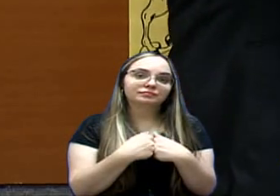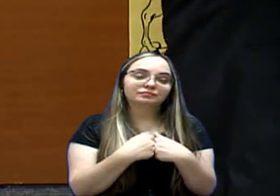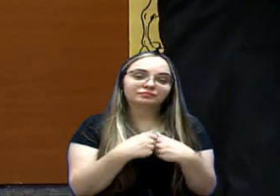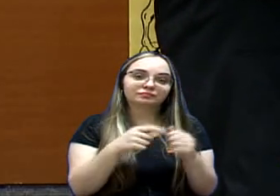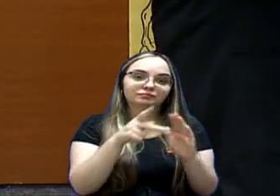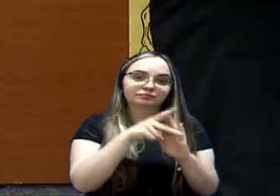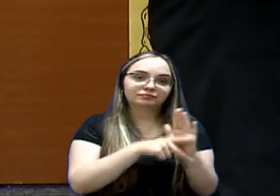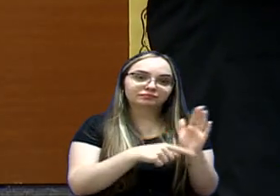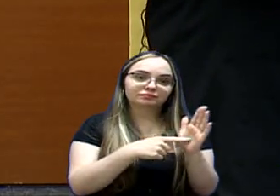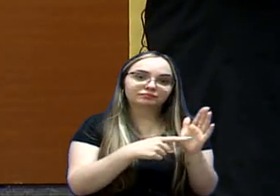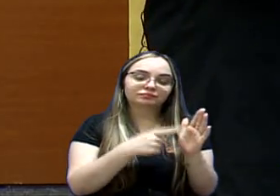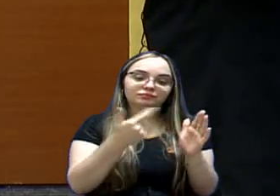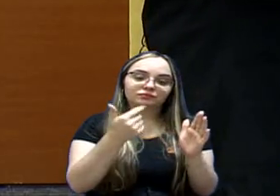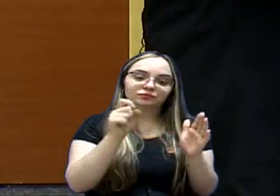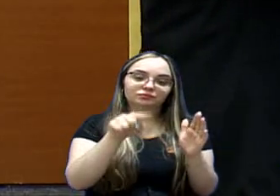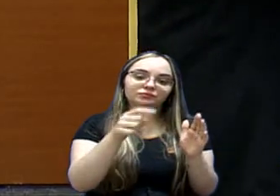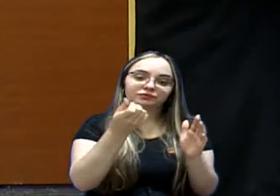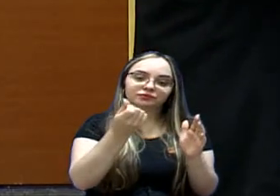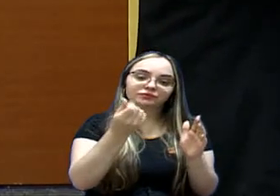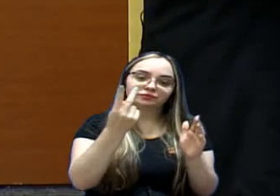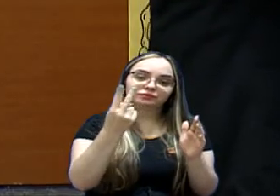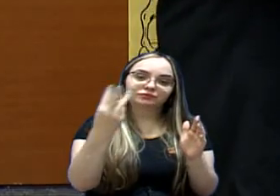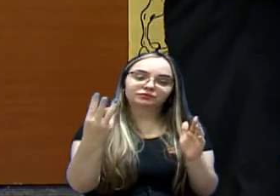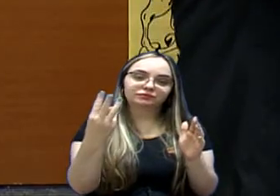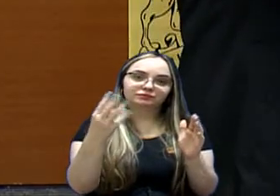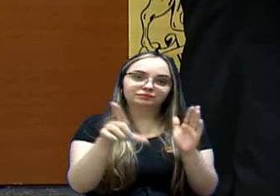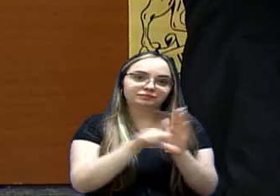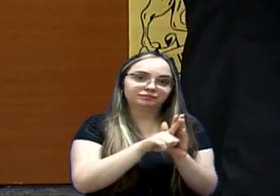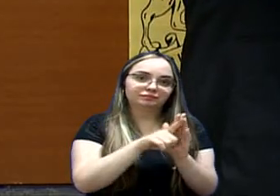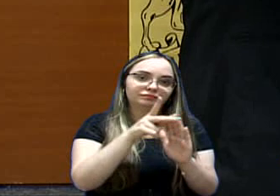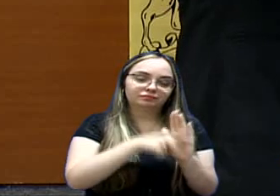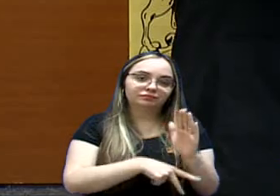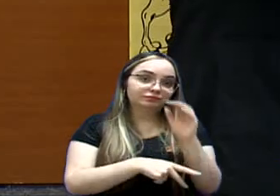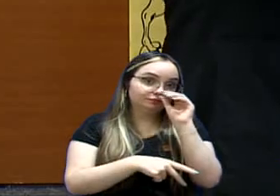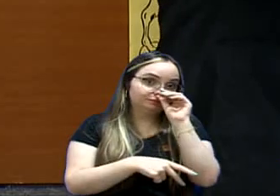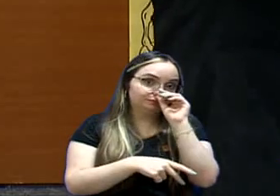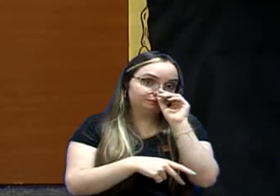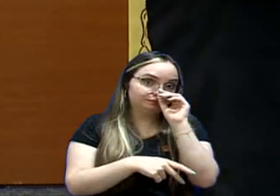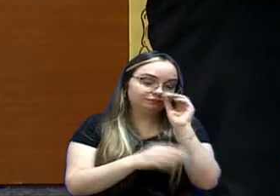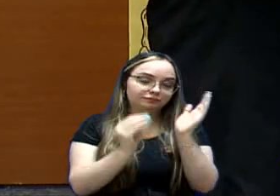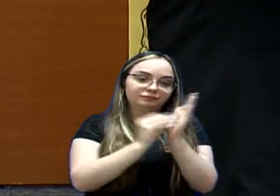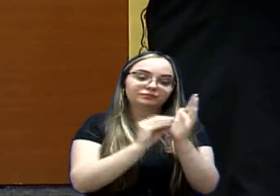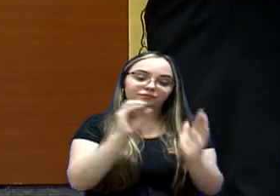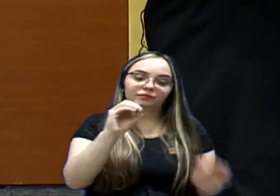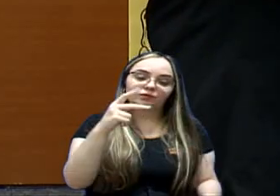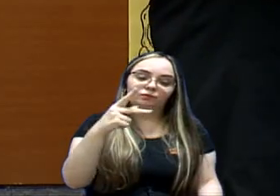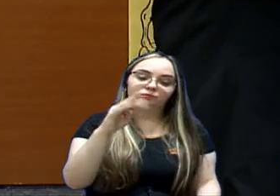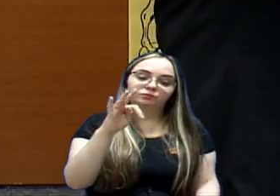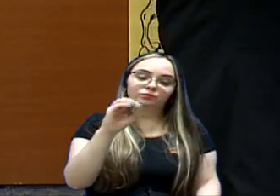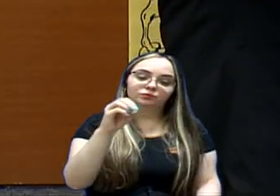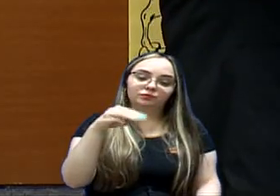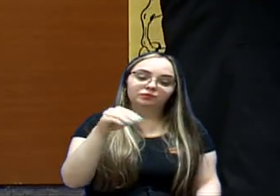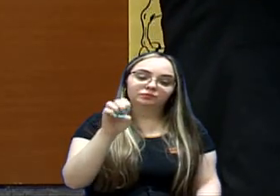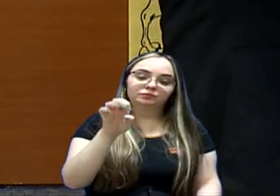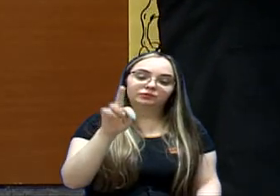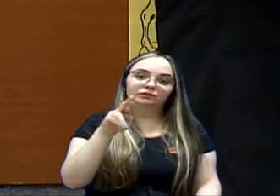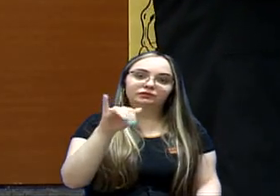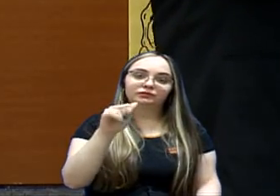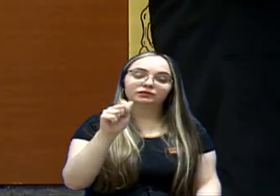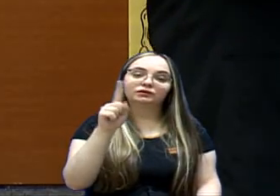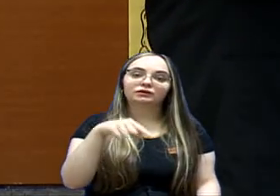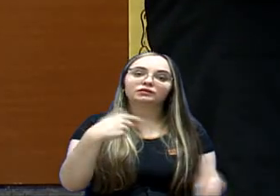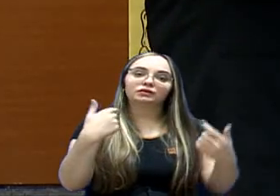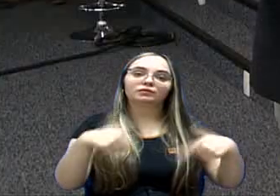o projeto de lei de 12.623, colocando a optometria como uma